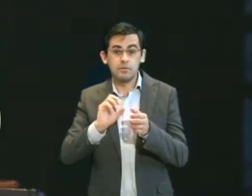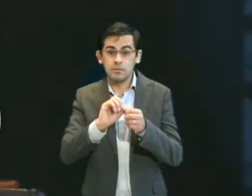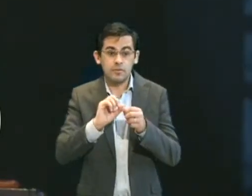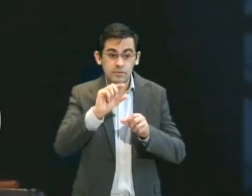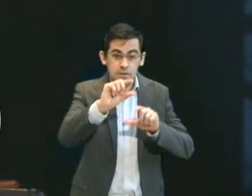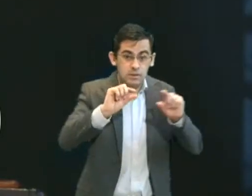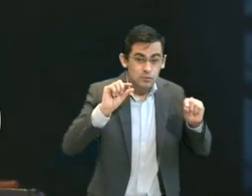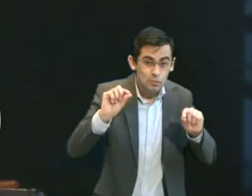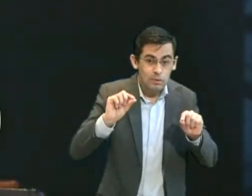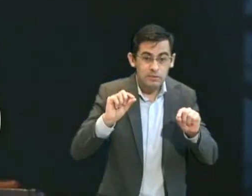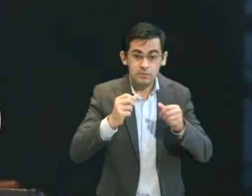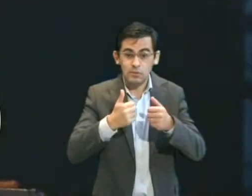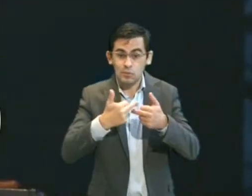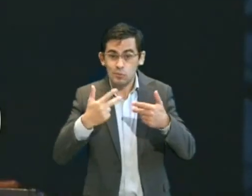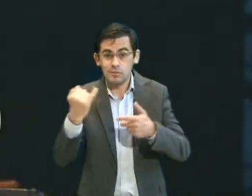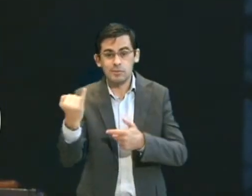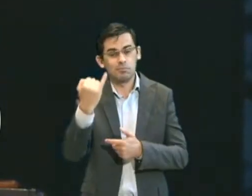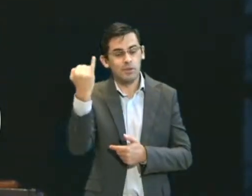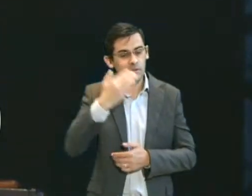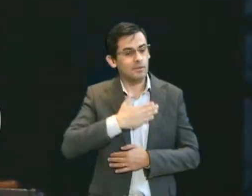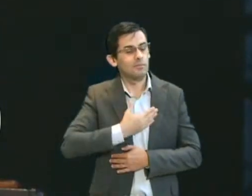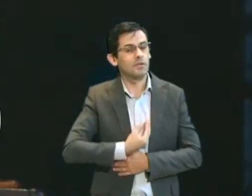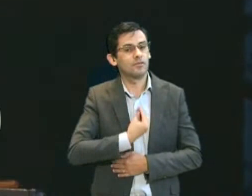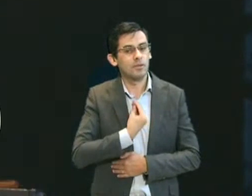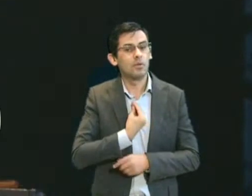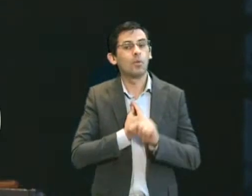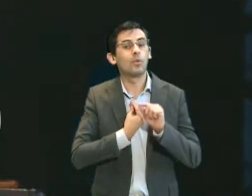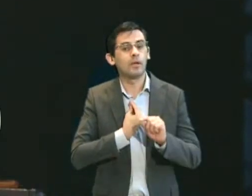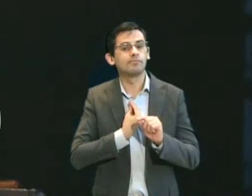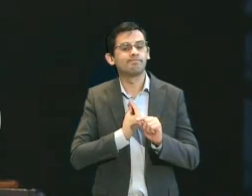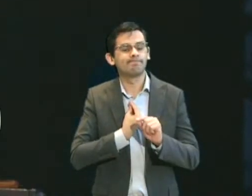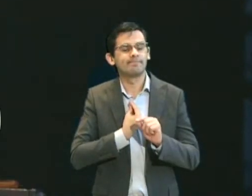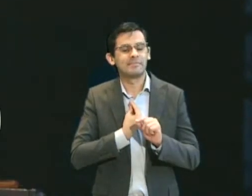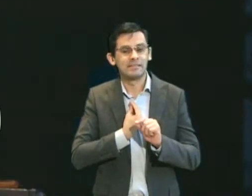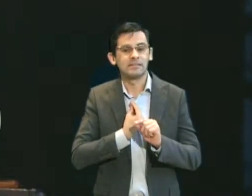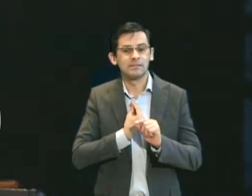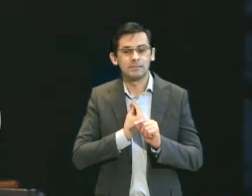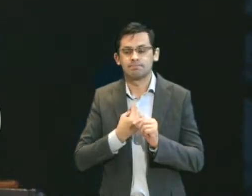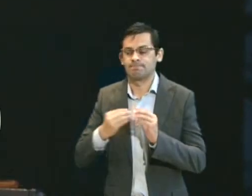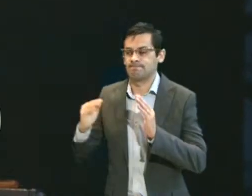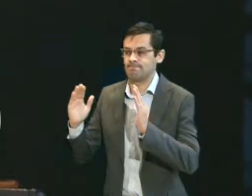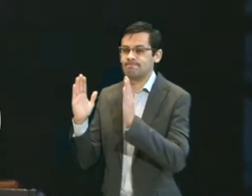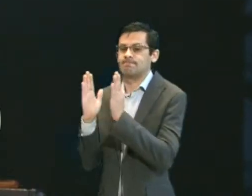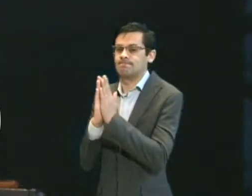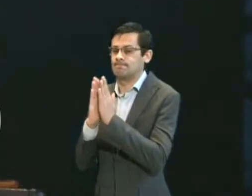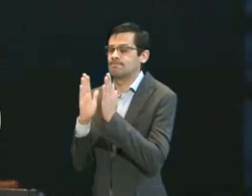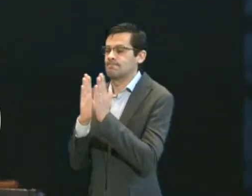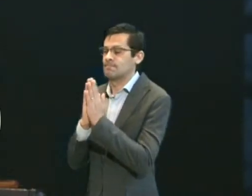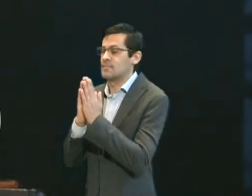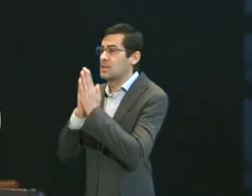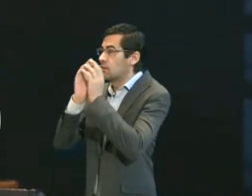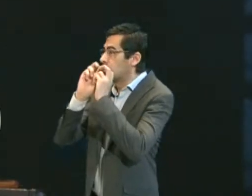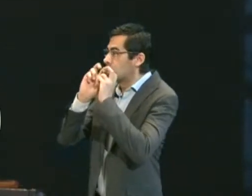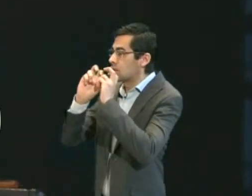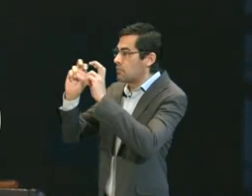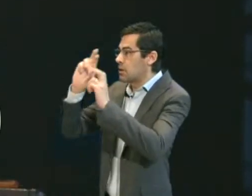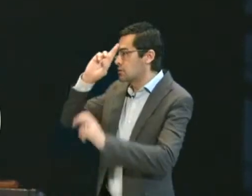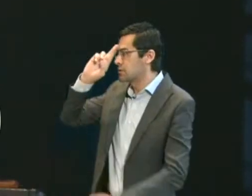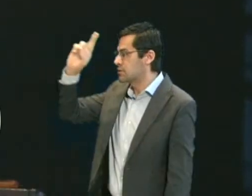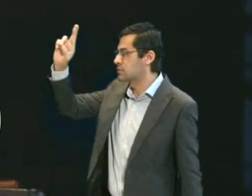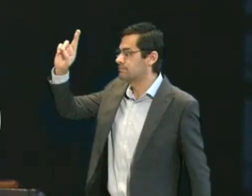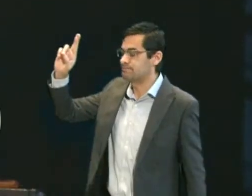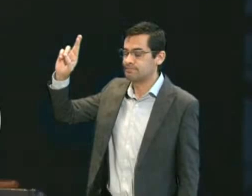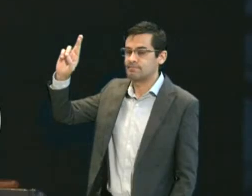decisão relevante, importante na minha vida, submeter a esta condição: